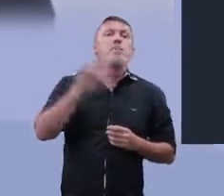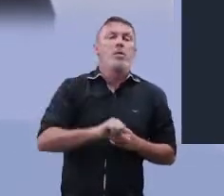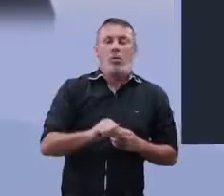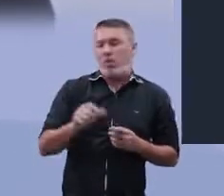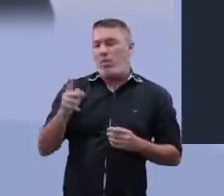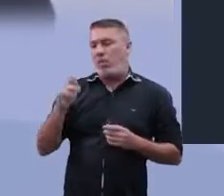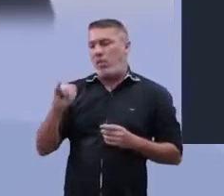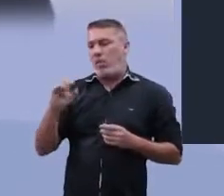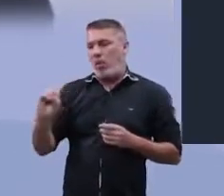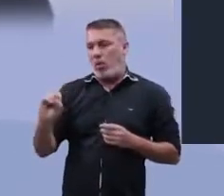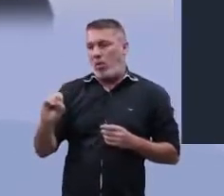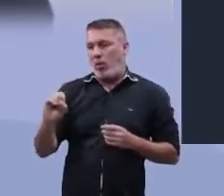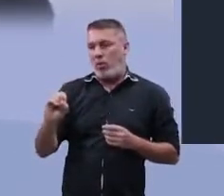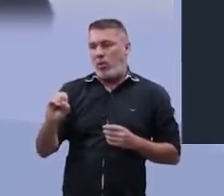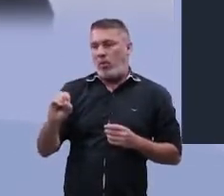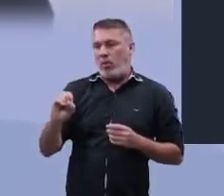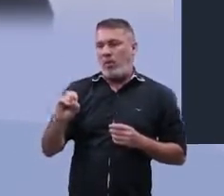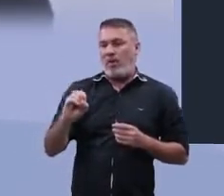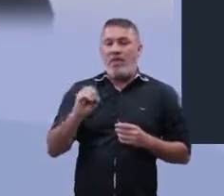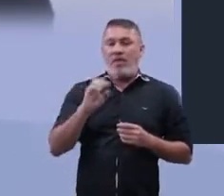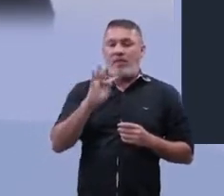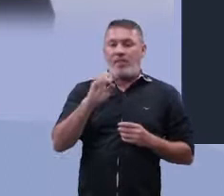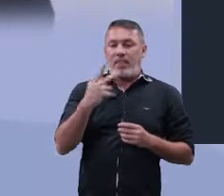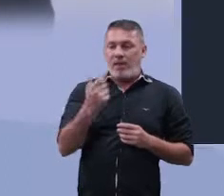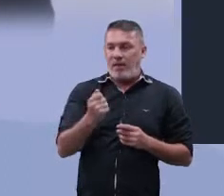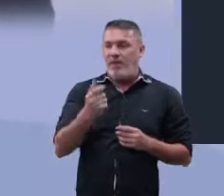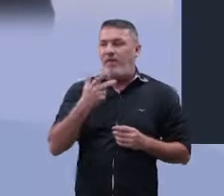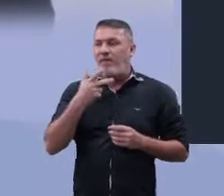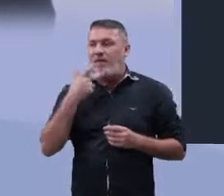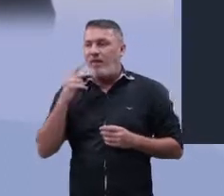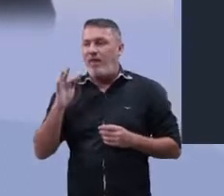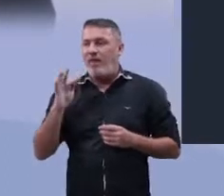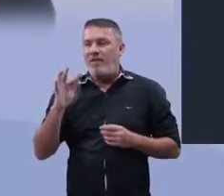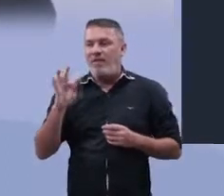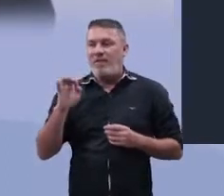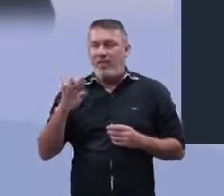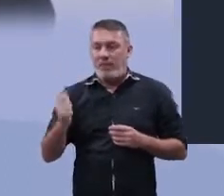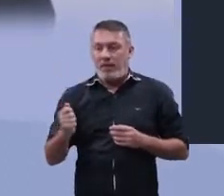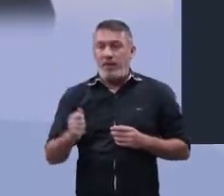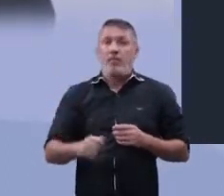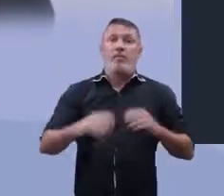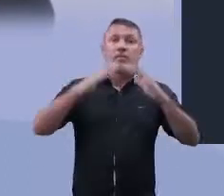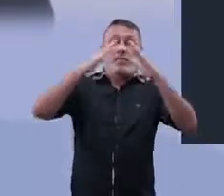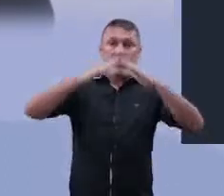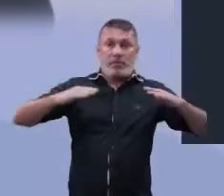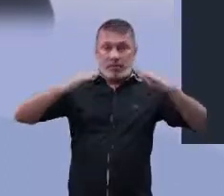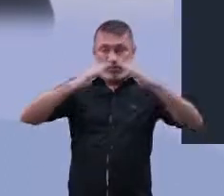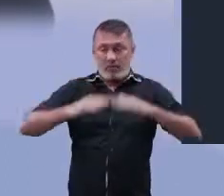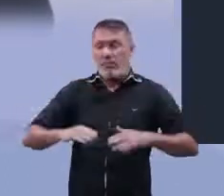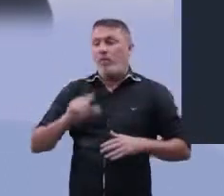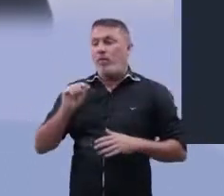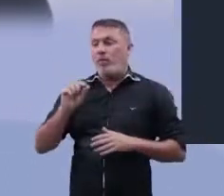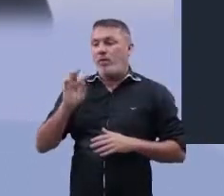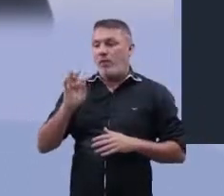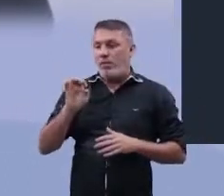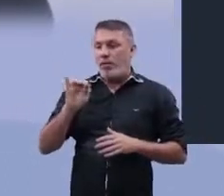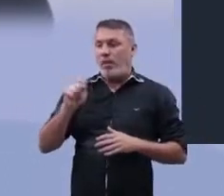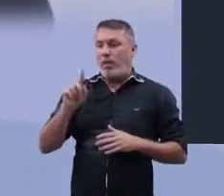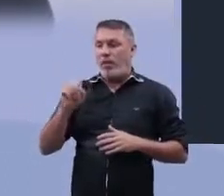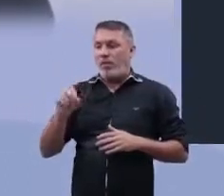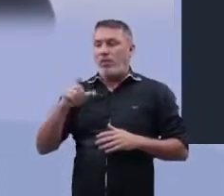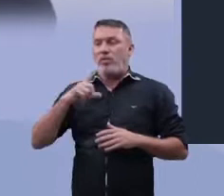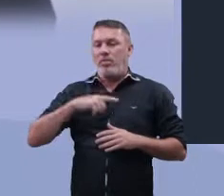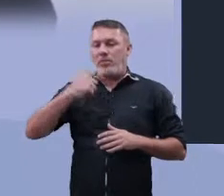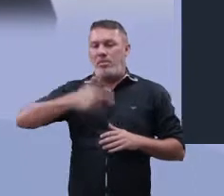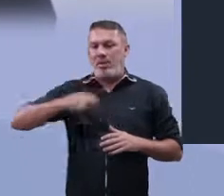pior, pior. Para telha, dizem teia. Para telhado, dizem telhado e vão fazendo